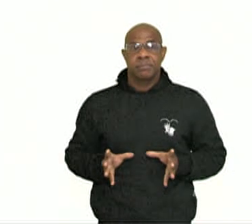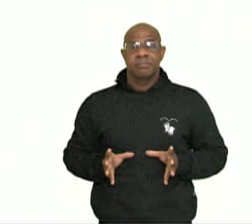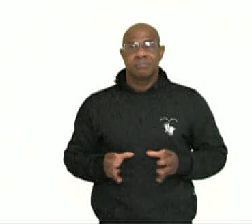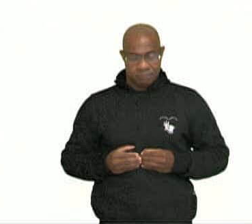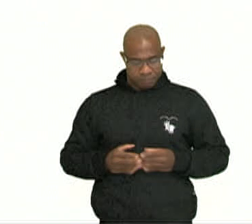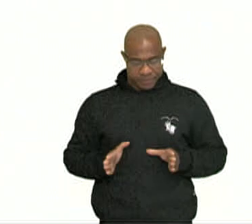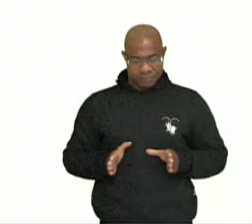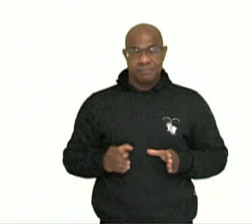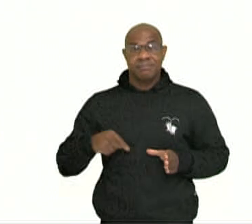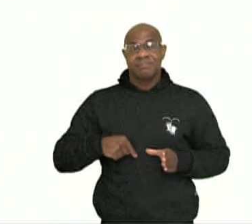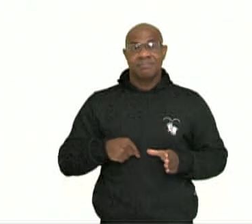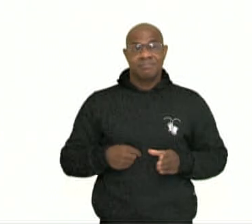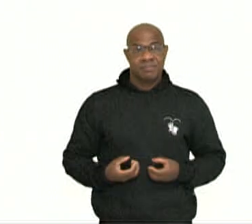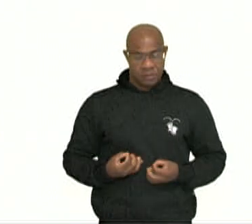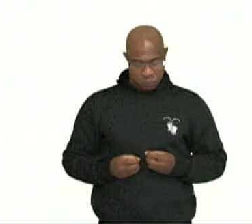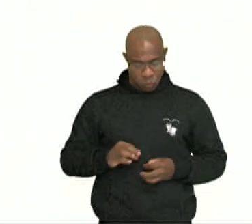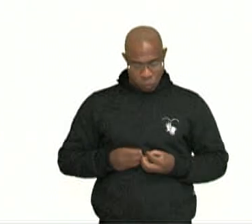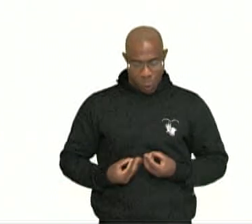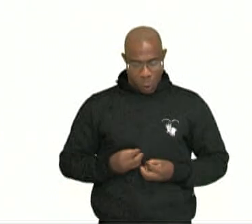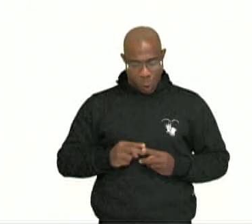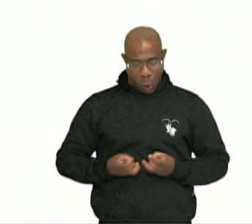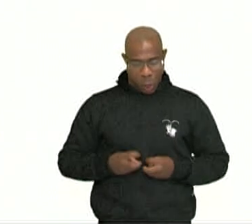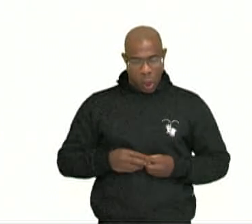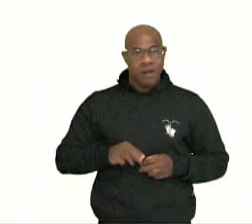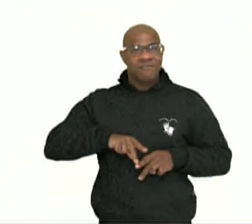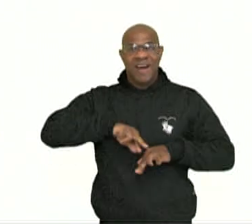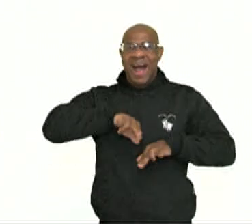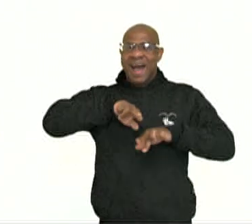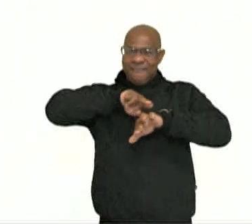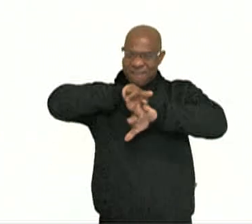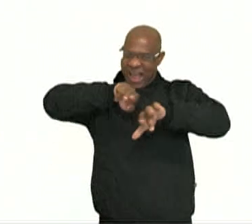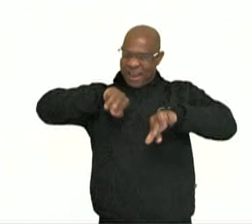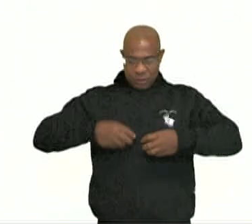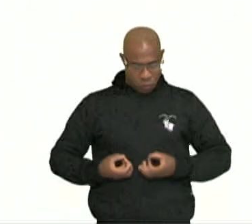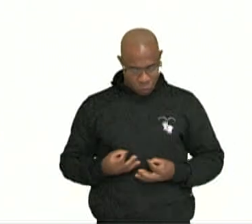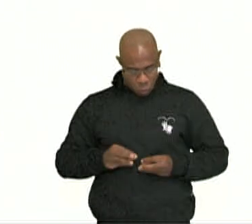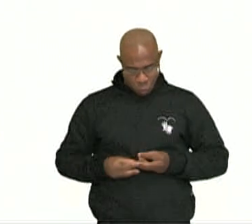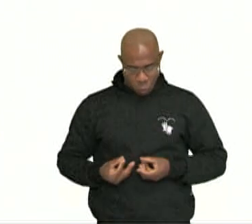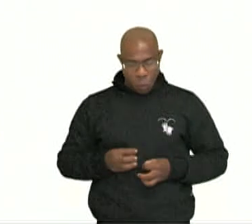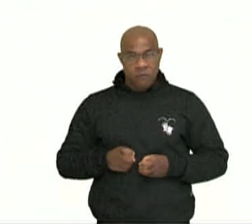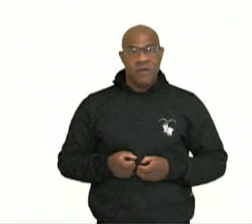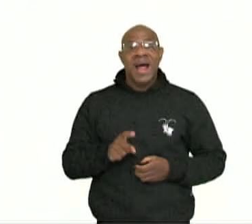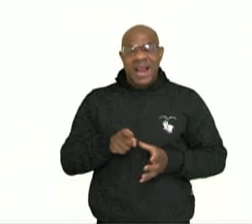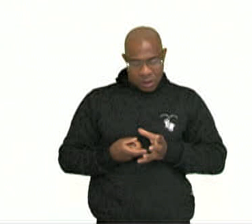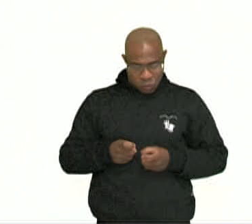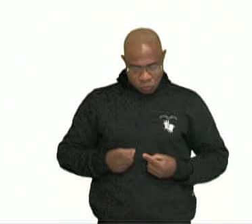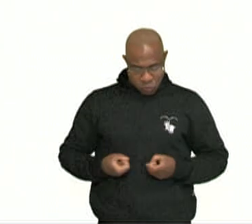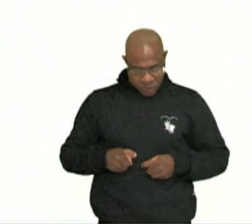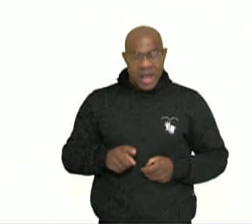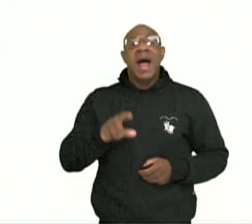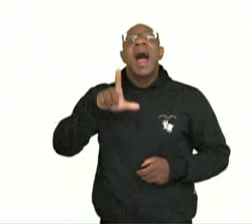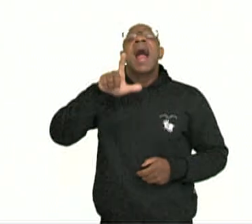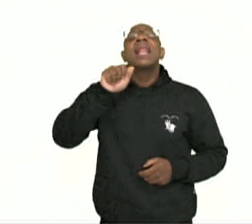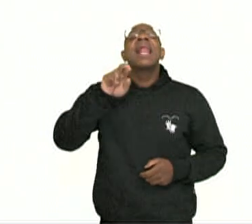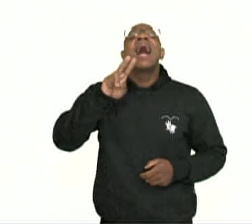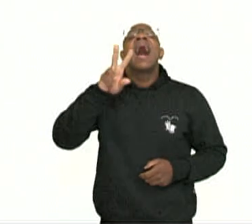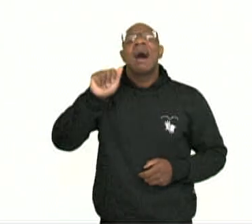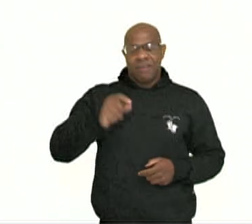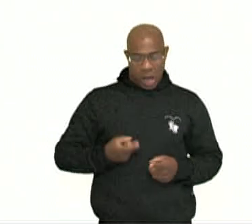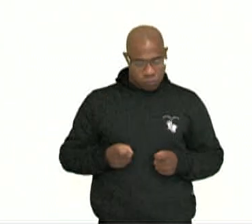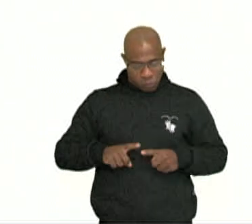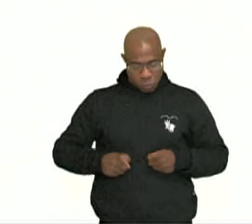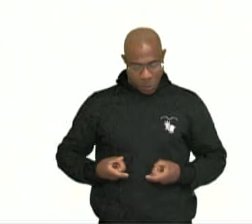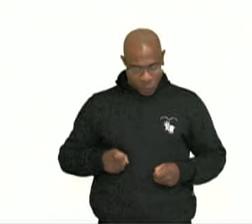abrir, e daí? Abriu, né? Ele vai fazer o quê? Vai liberar larvas, essas larvas elas vão estar